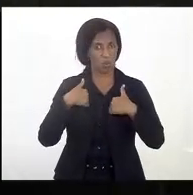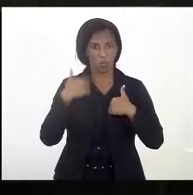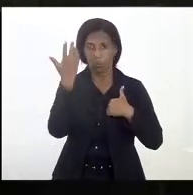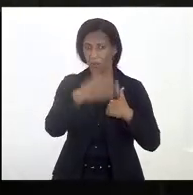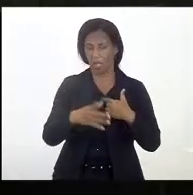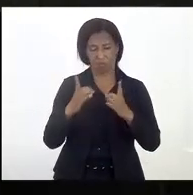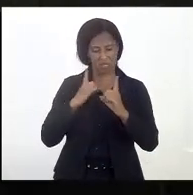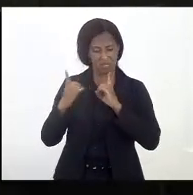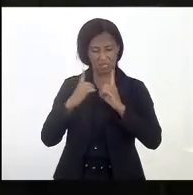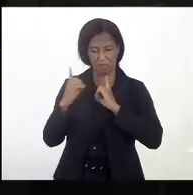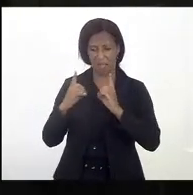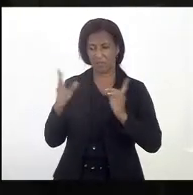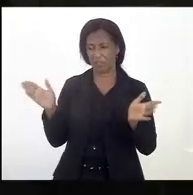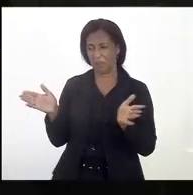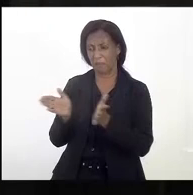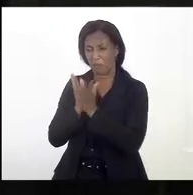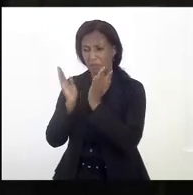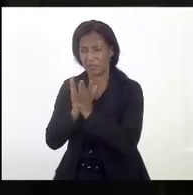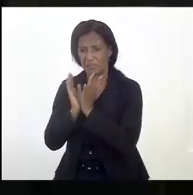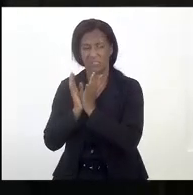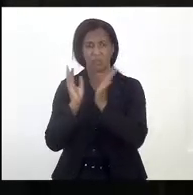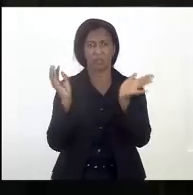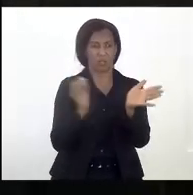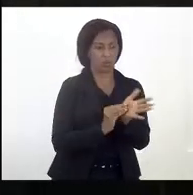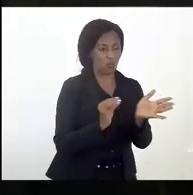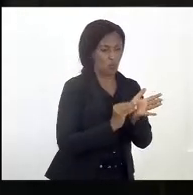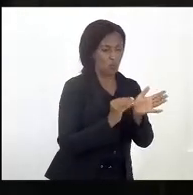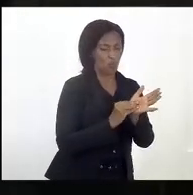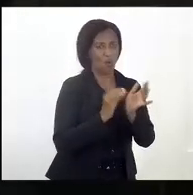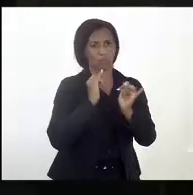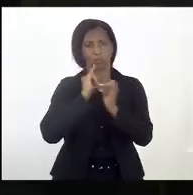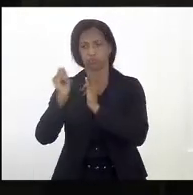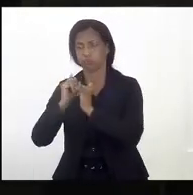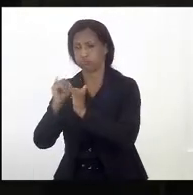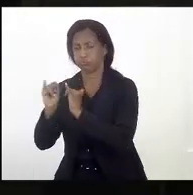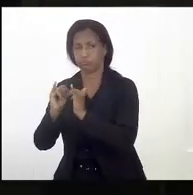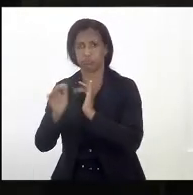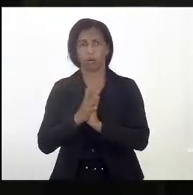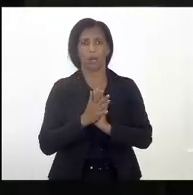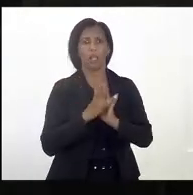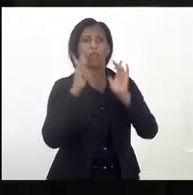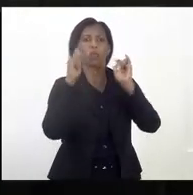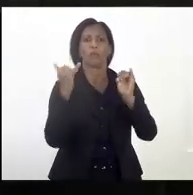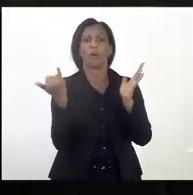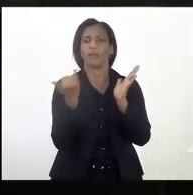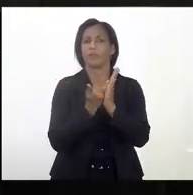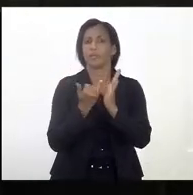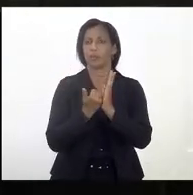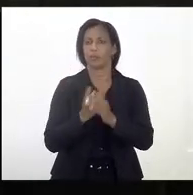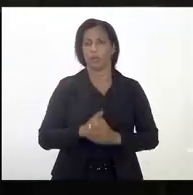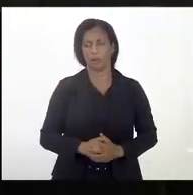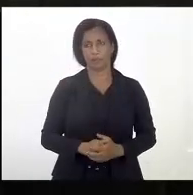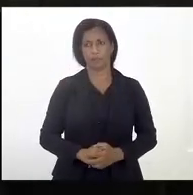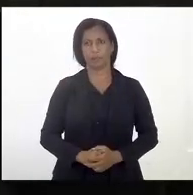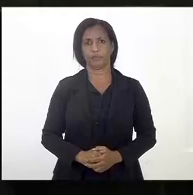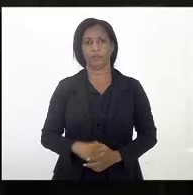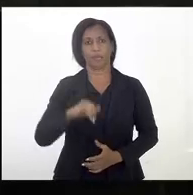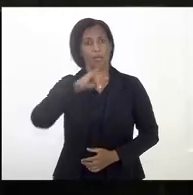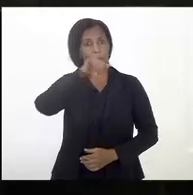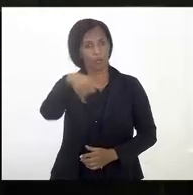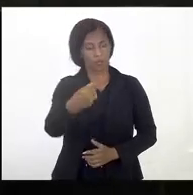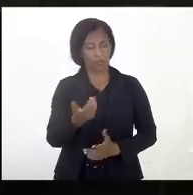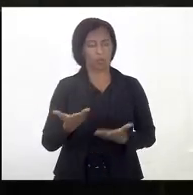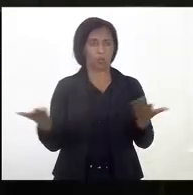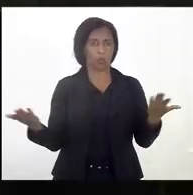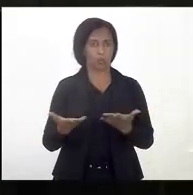empobrecido fica enviesado não é por discurso como esse que a gente viu nesse editorial eu queria revoltar esse tema aproveitando que